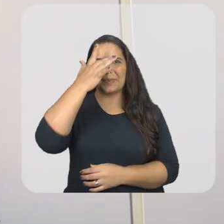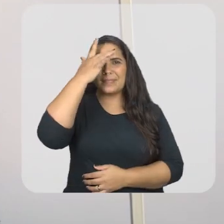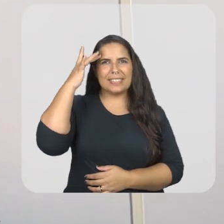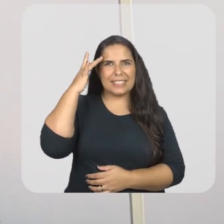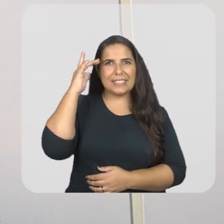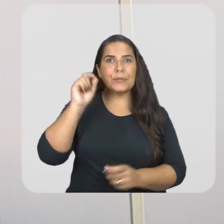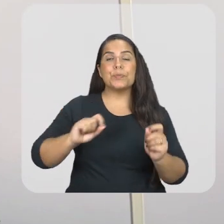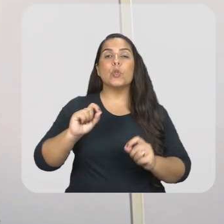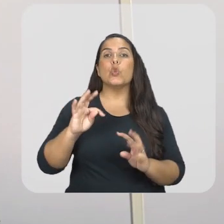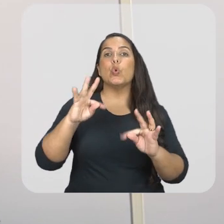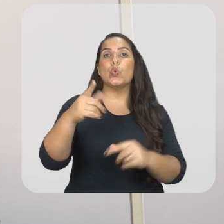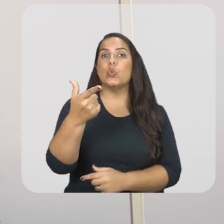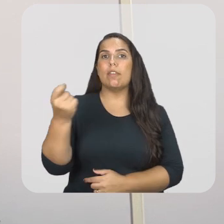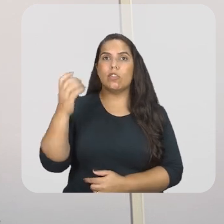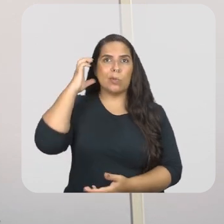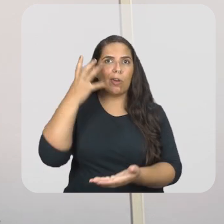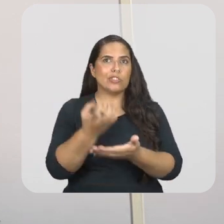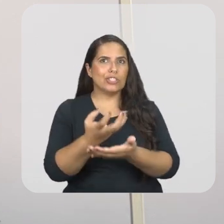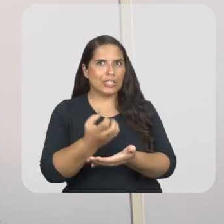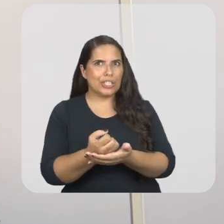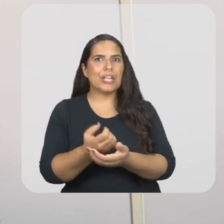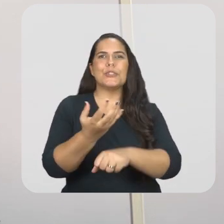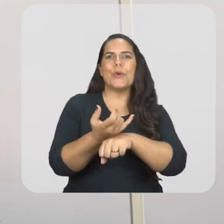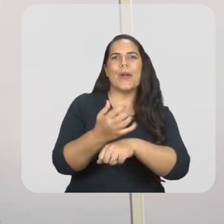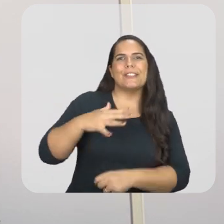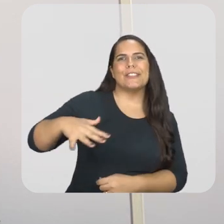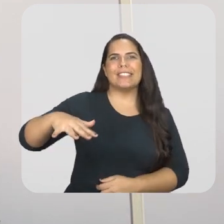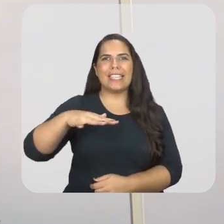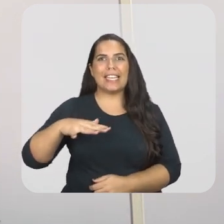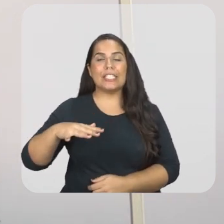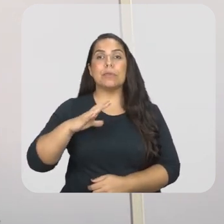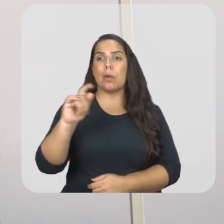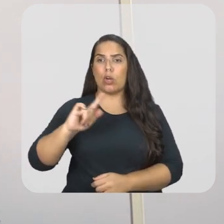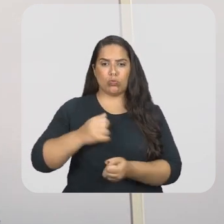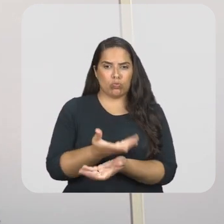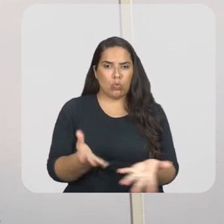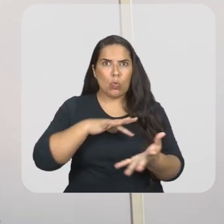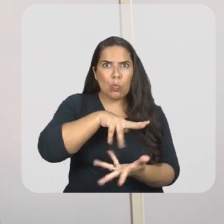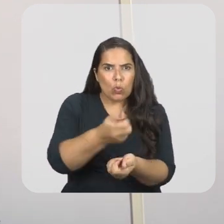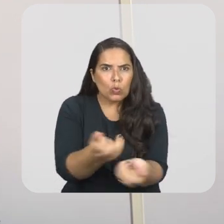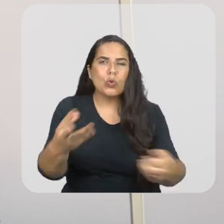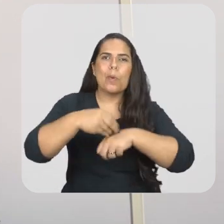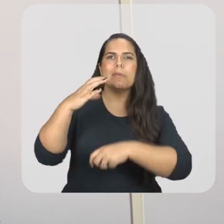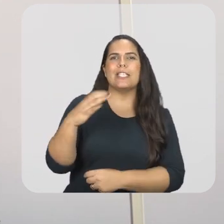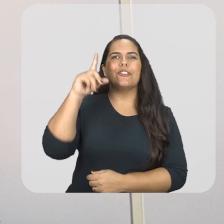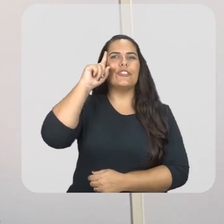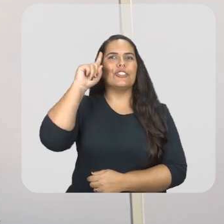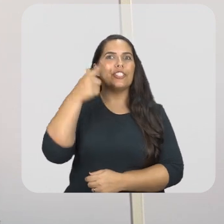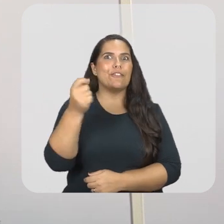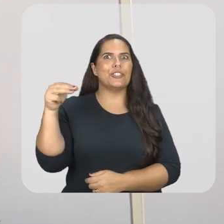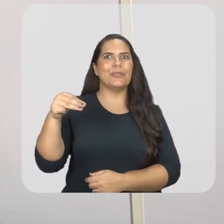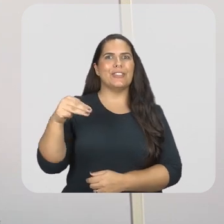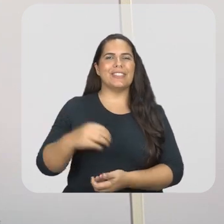Oi, pessoal! Esse é o Tudo em 20 podcast, o UERJ Zona Oeste. De Campo Grande para o mundo, compartilhamos ciência do dia a dia